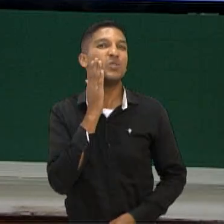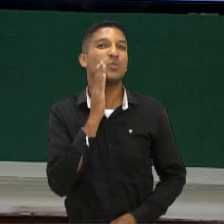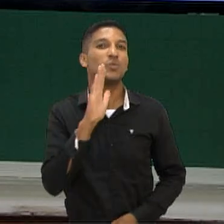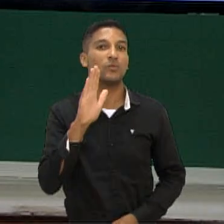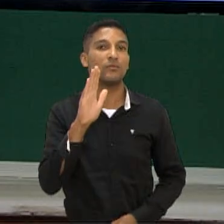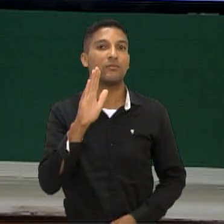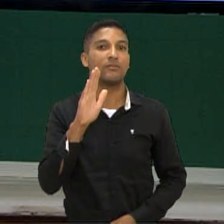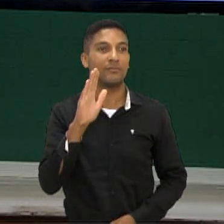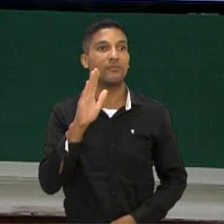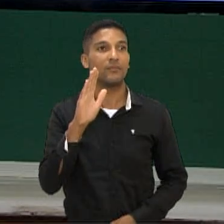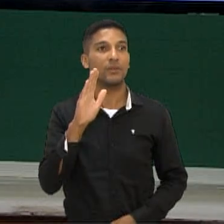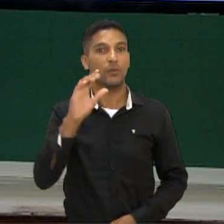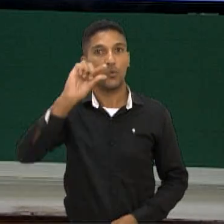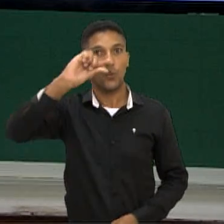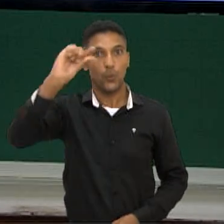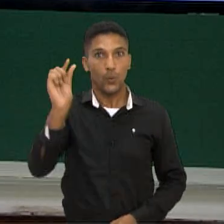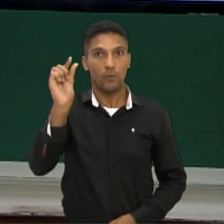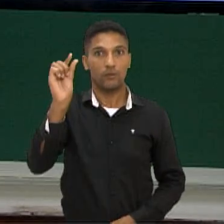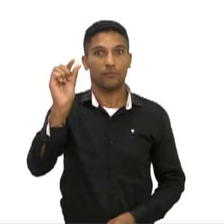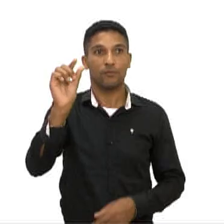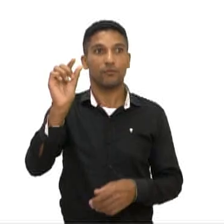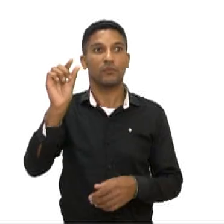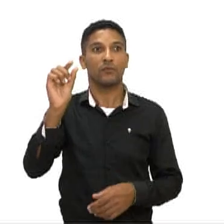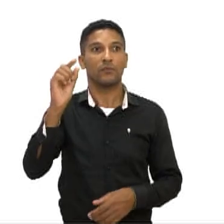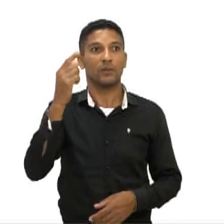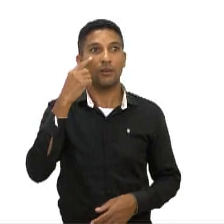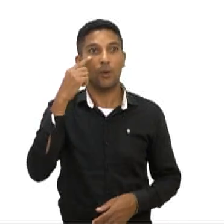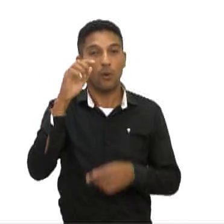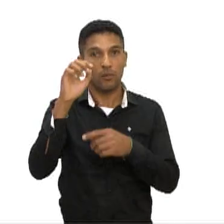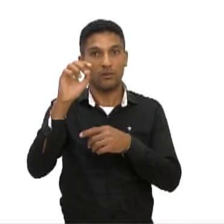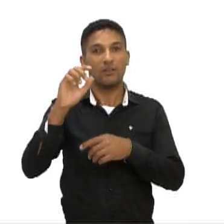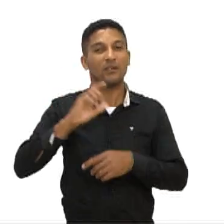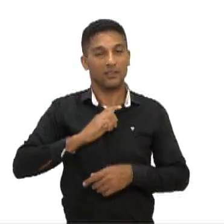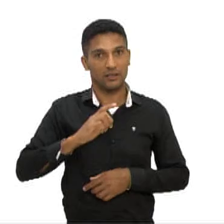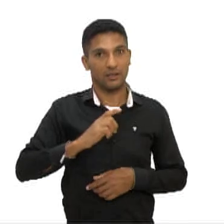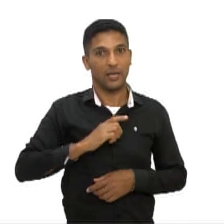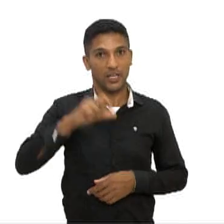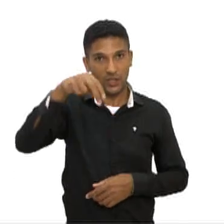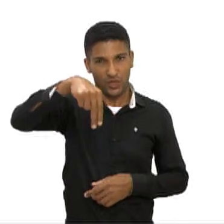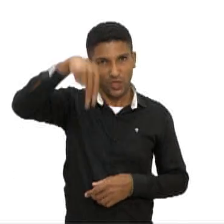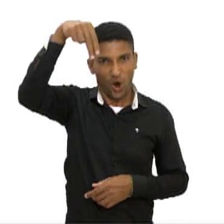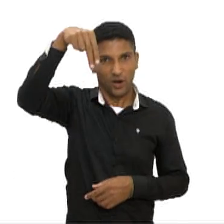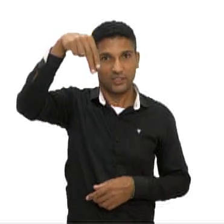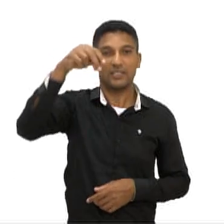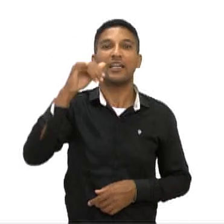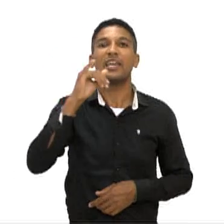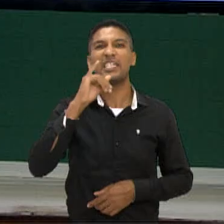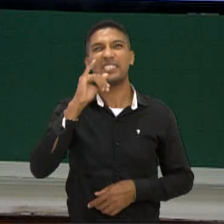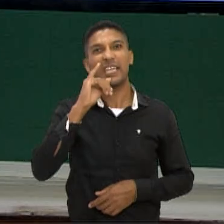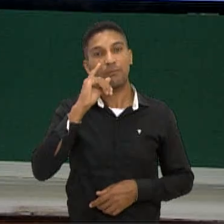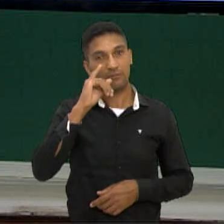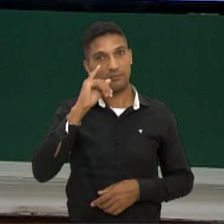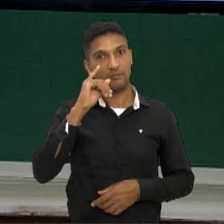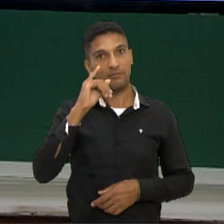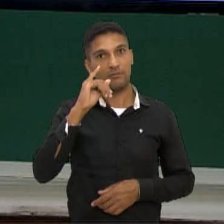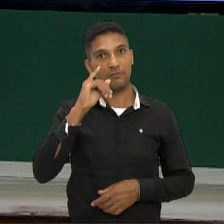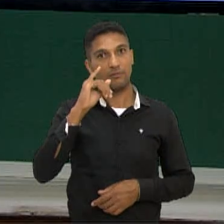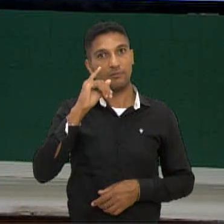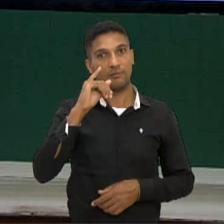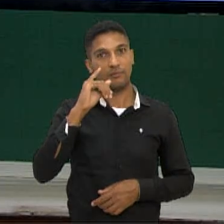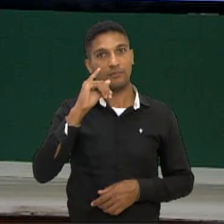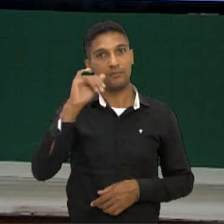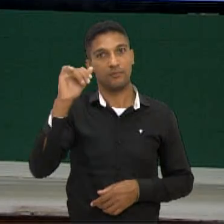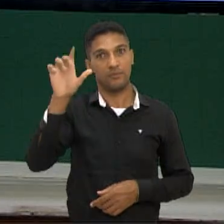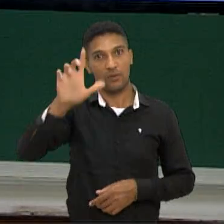e aqui tá ali, ó, Londrina, região norte. Um exemplo, se a gente perguntasse de cidade, poderia